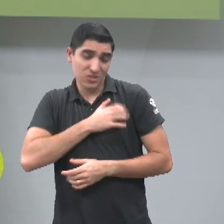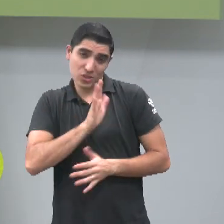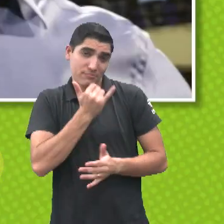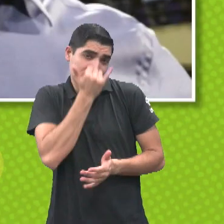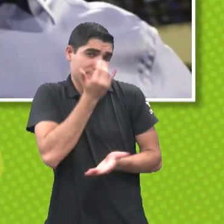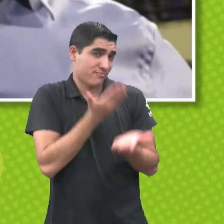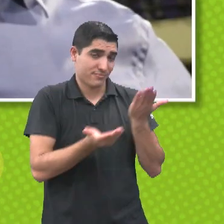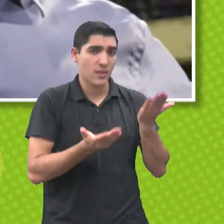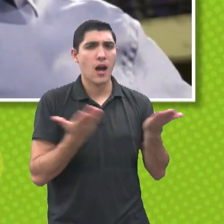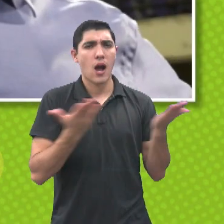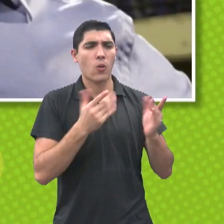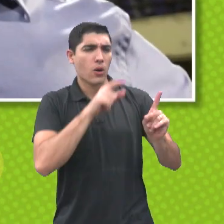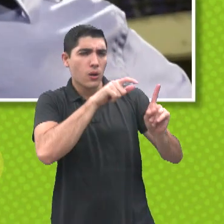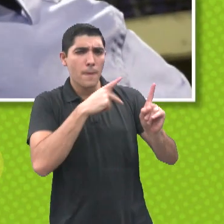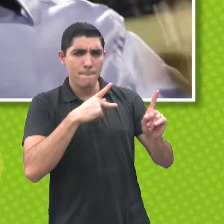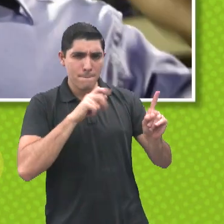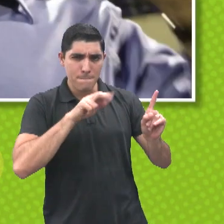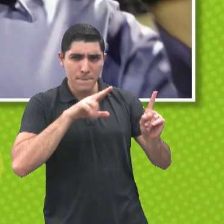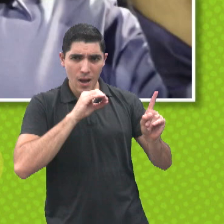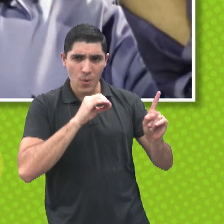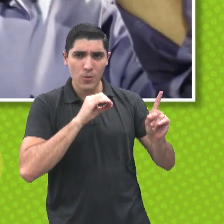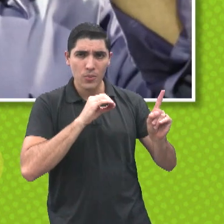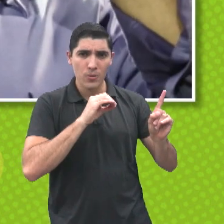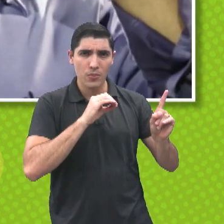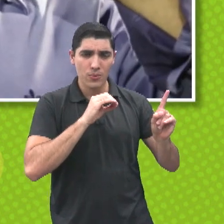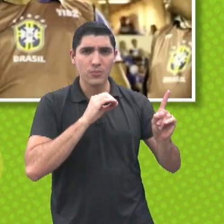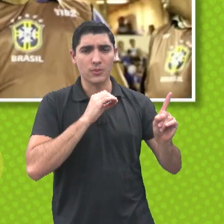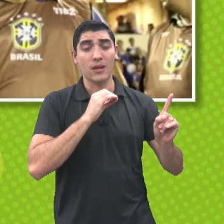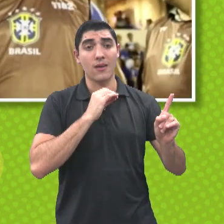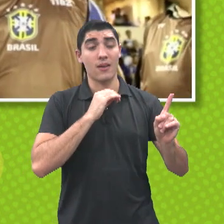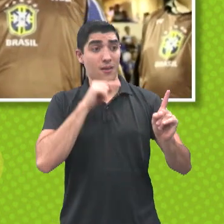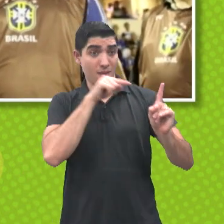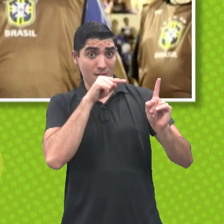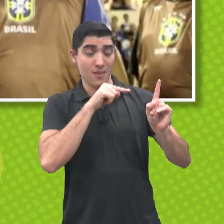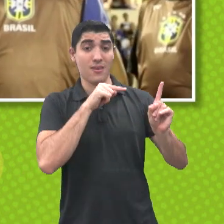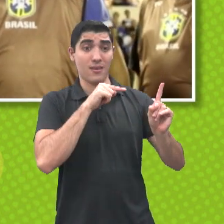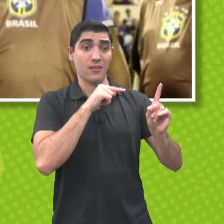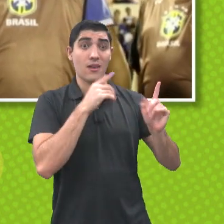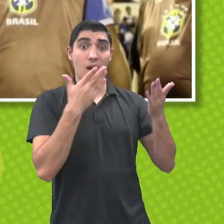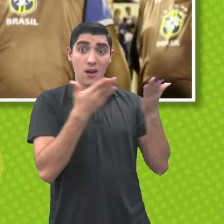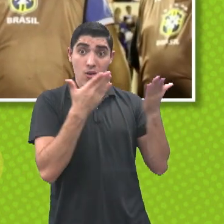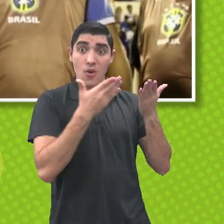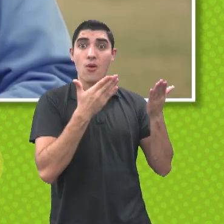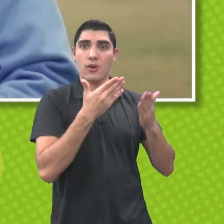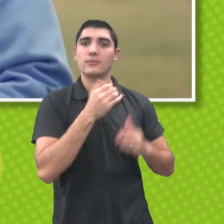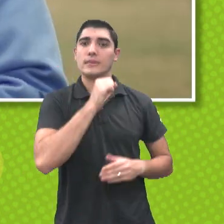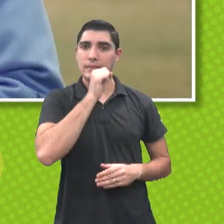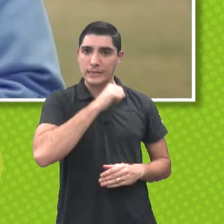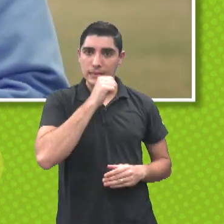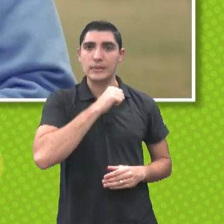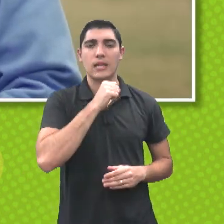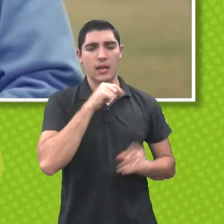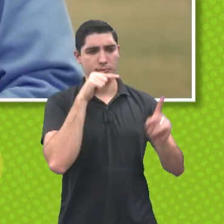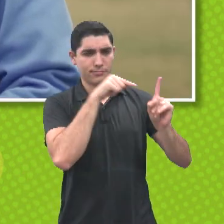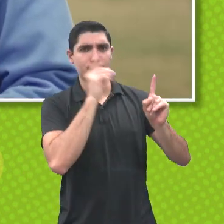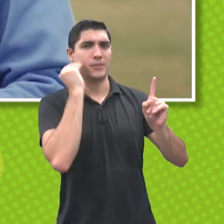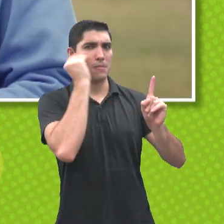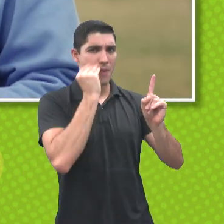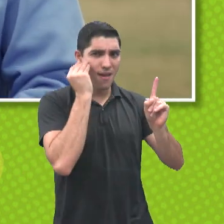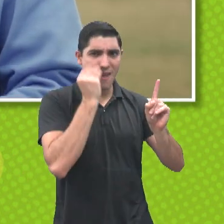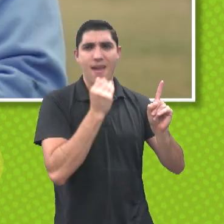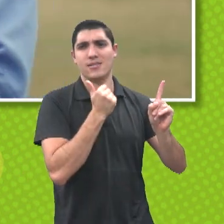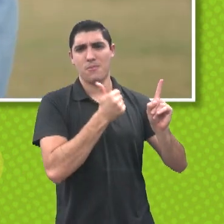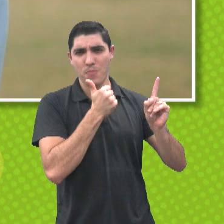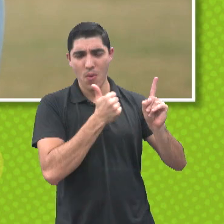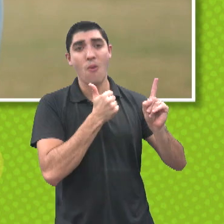é Paulo, né? O Paulo Roberto. E tem aí sim, tem essa bagagem, tem esse currículo, né? Aí